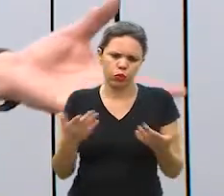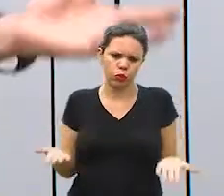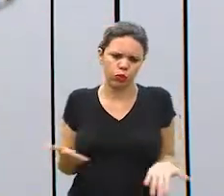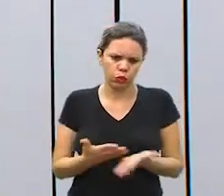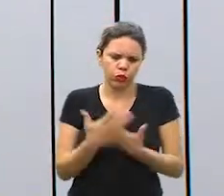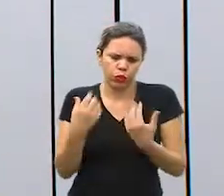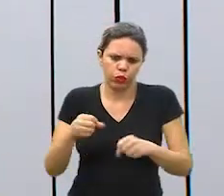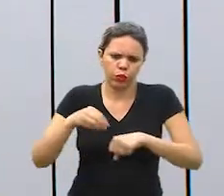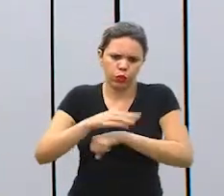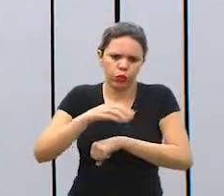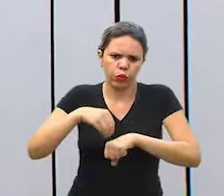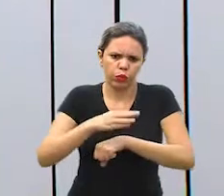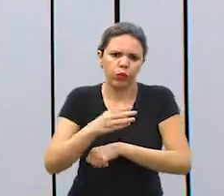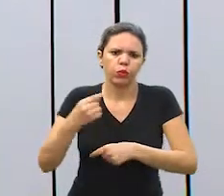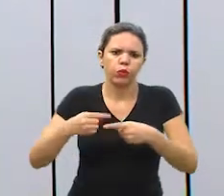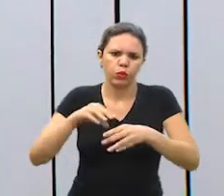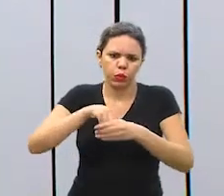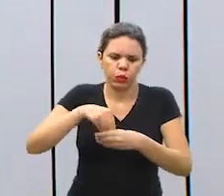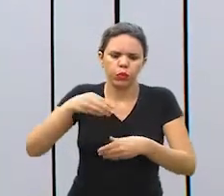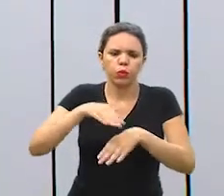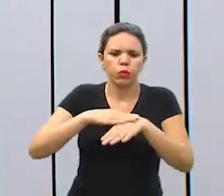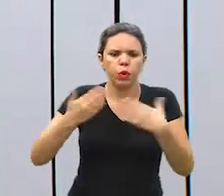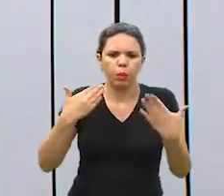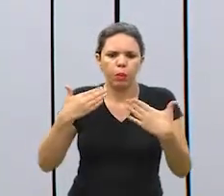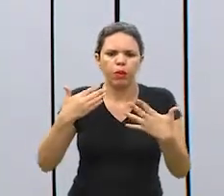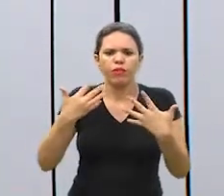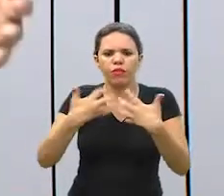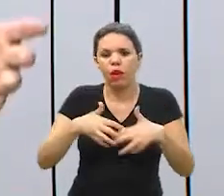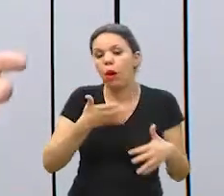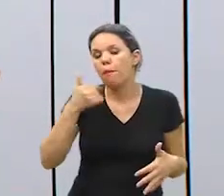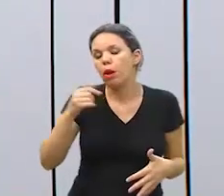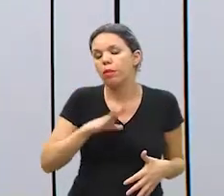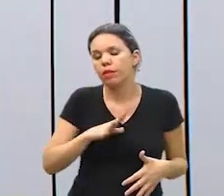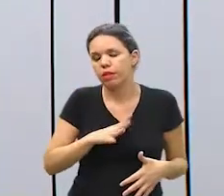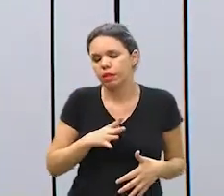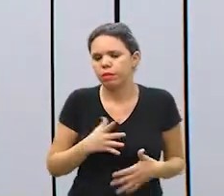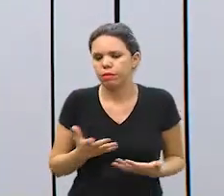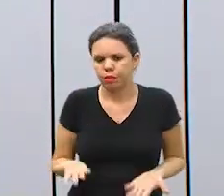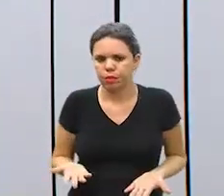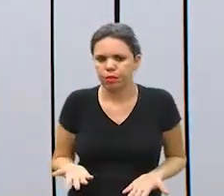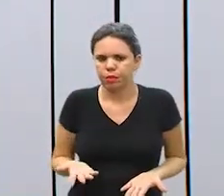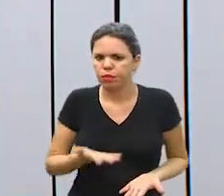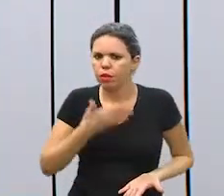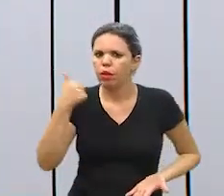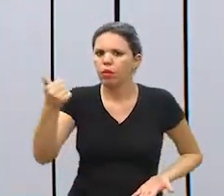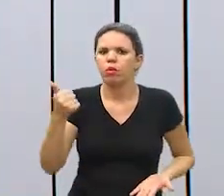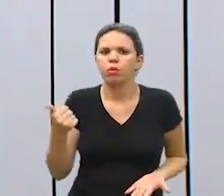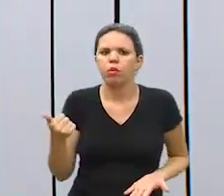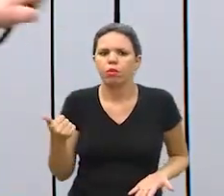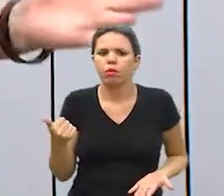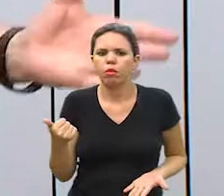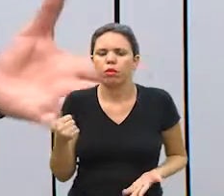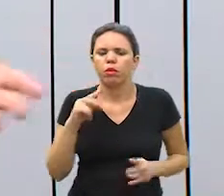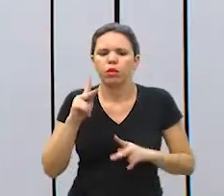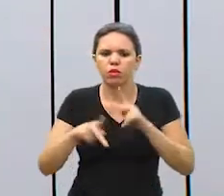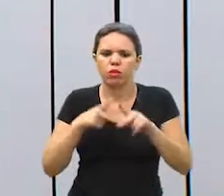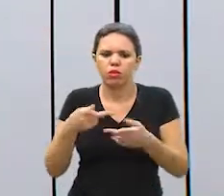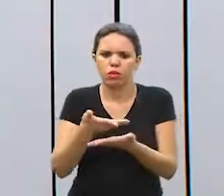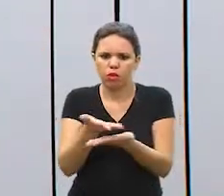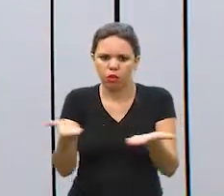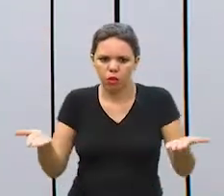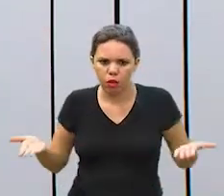Então, vamos trazer isso tudo para o debate, para a gente ver o que é melhor para a nossa população, o que é melhor para os nossos seres humanos que estão